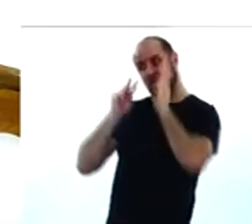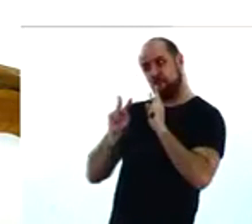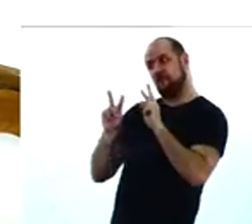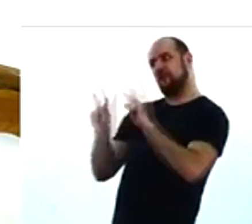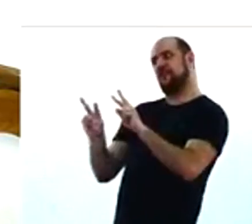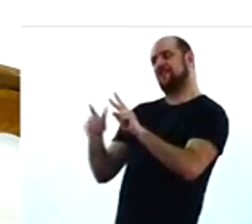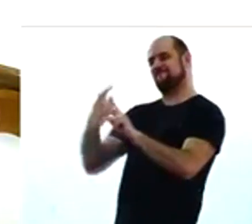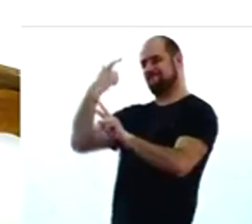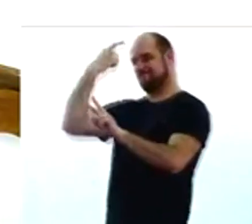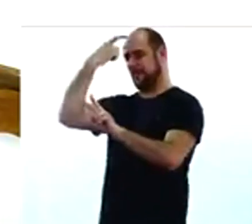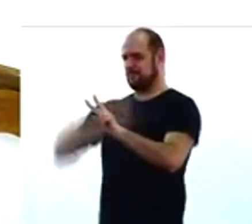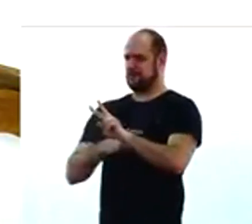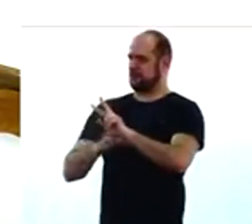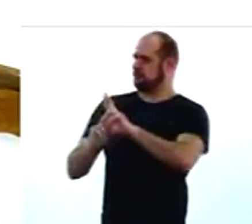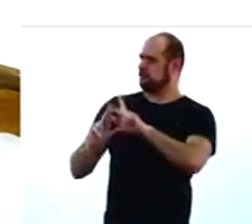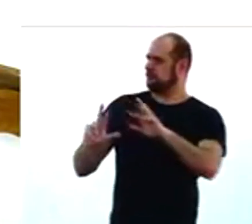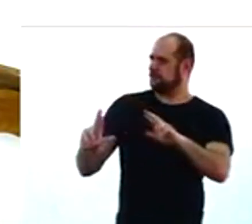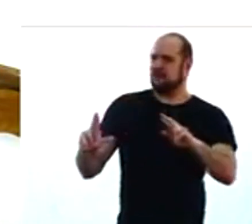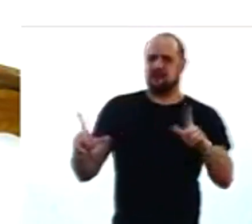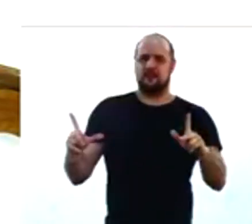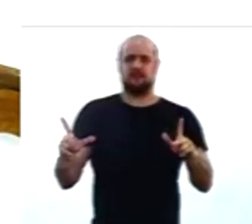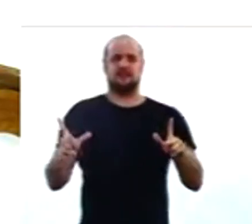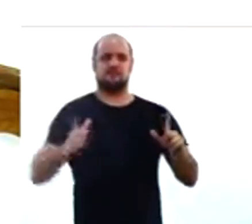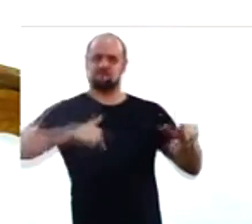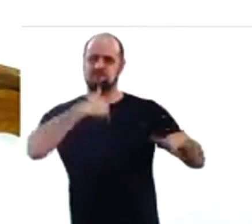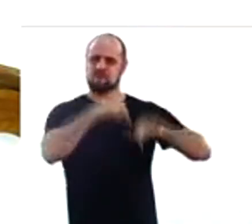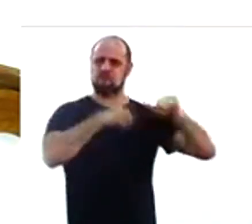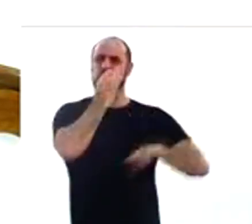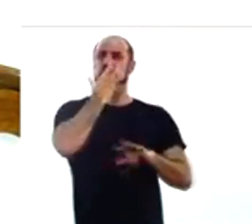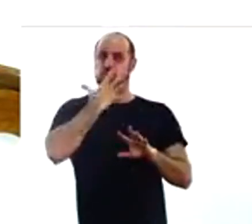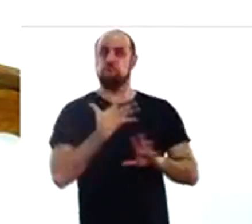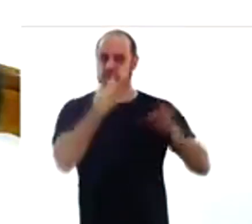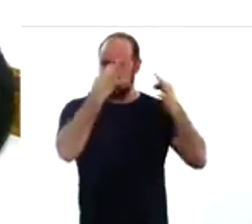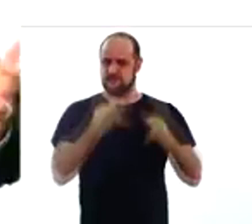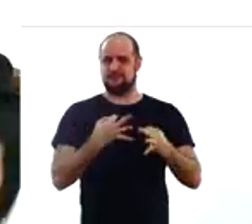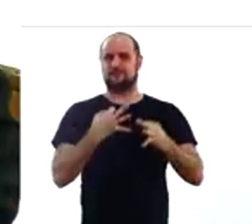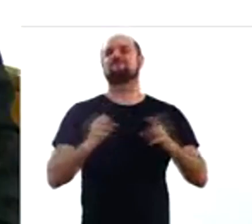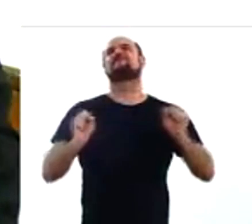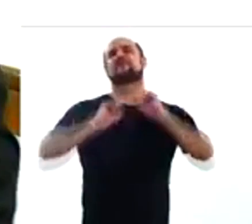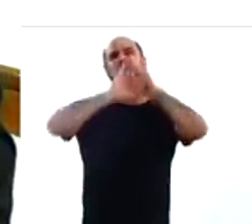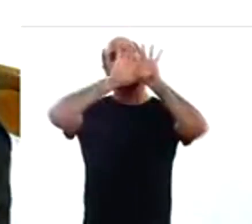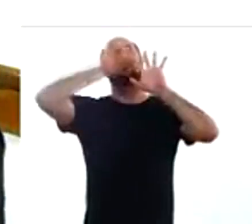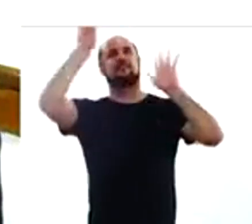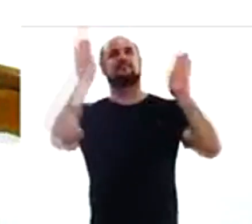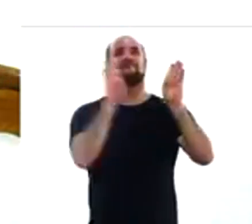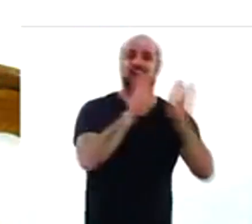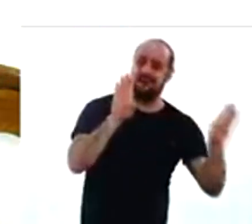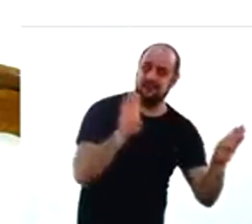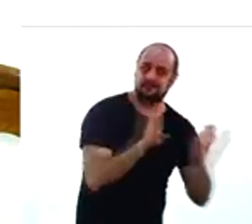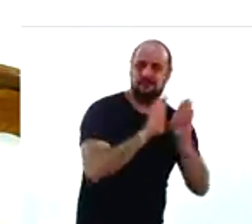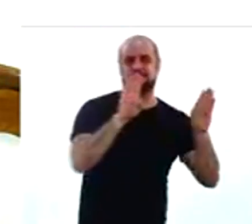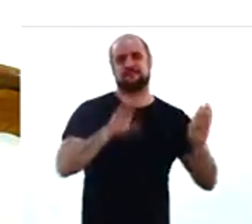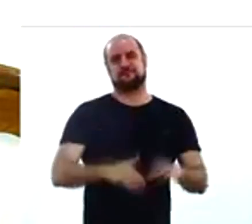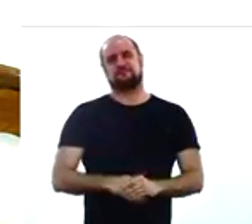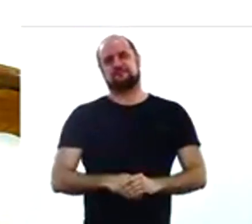observando-vos, ou observando em vocês as vossas boas obras, glorifiquem a Deus